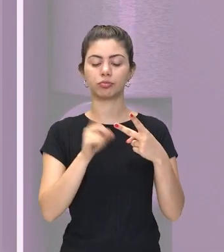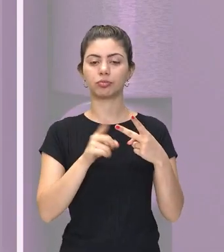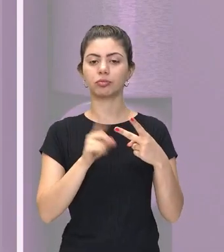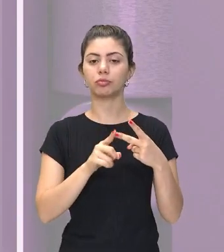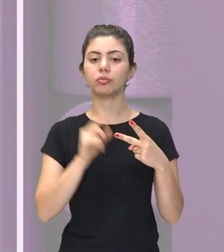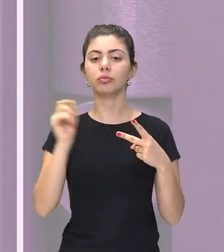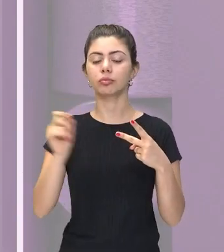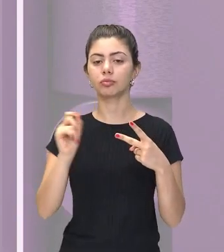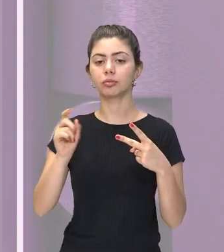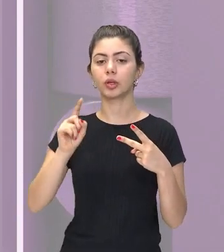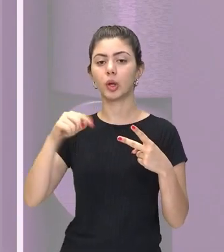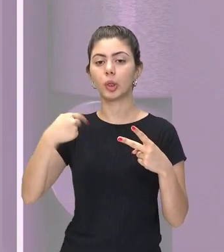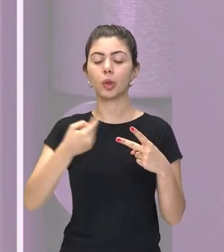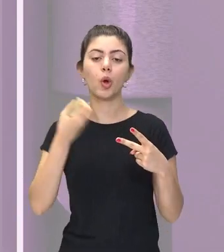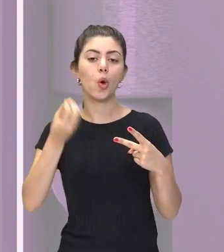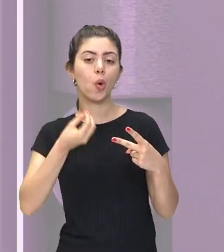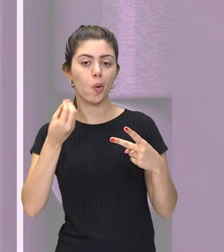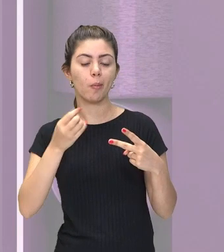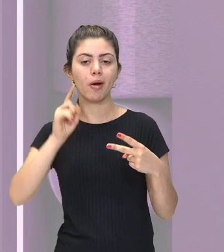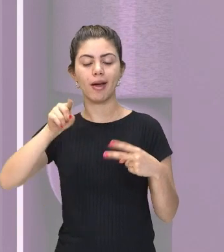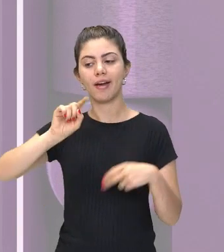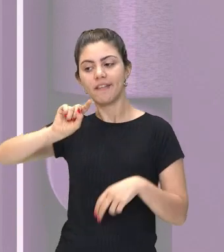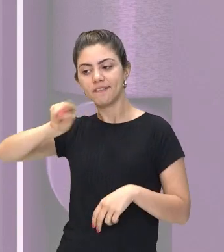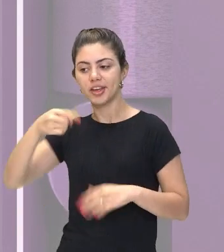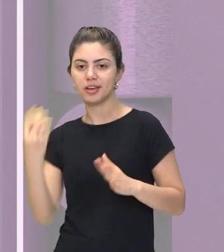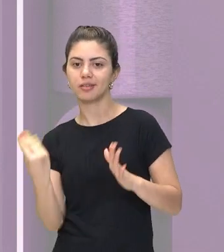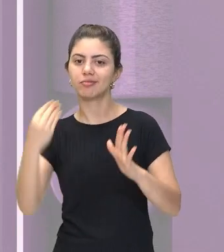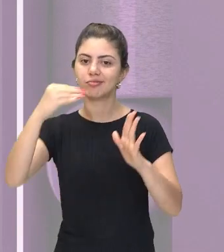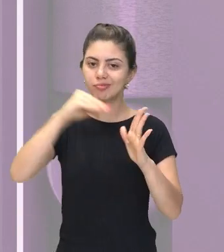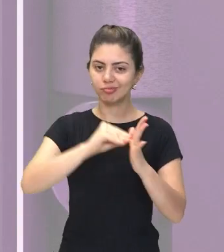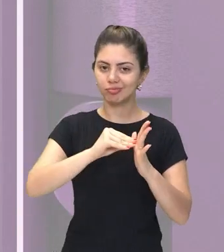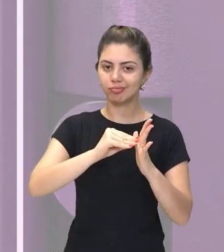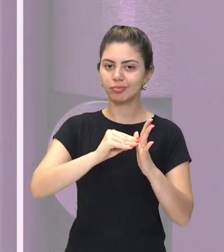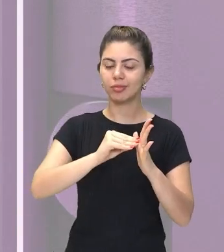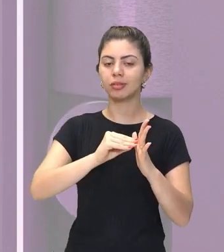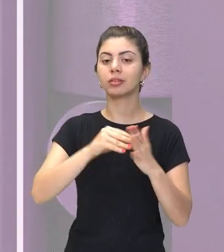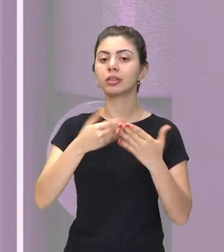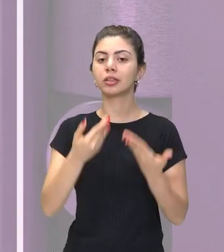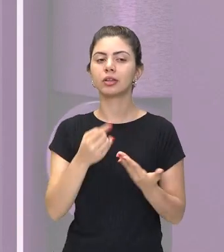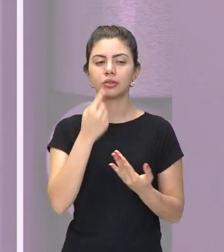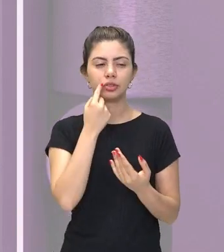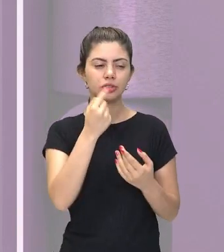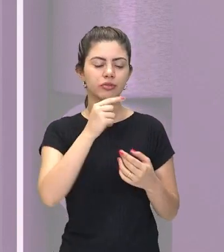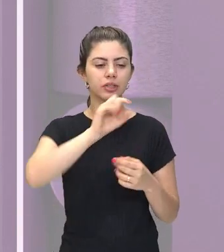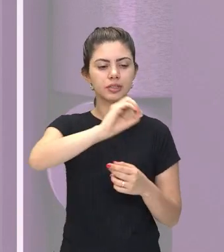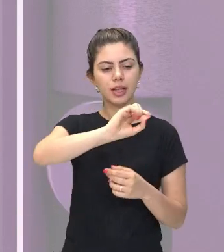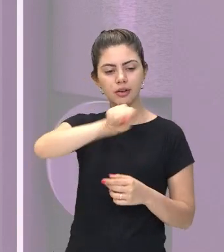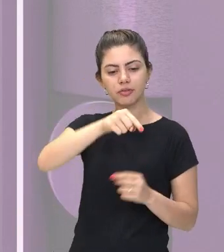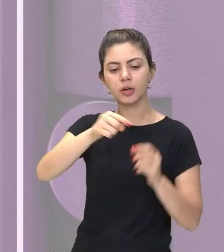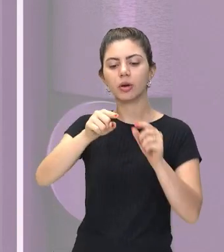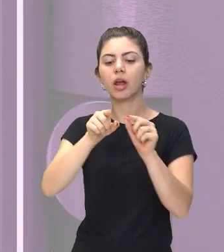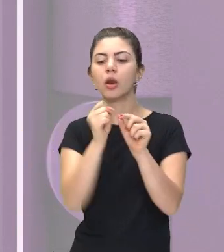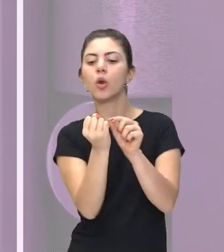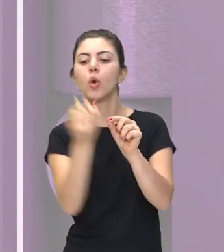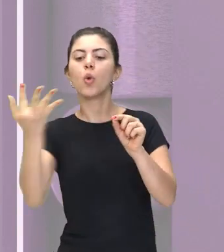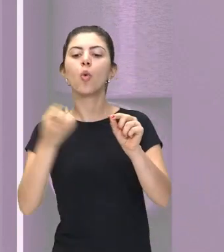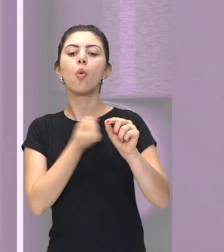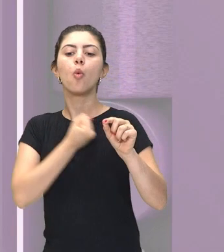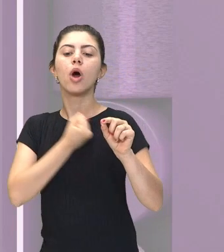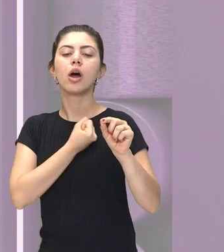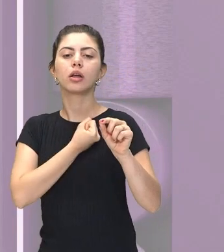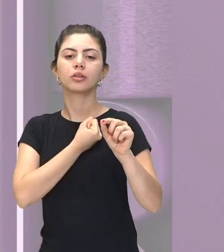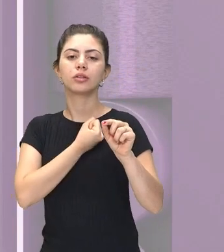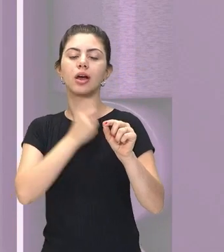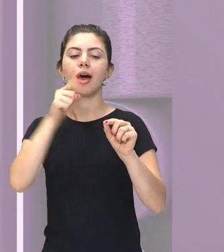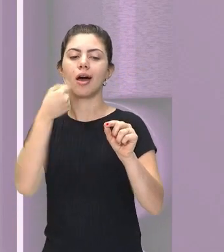gente vai colocar as vírgulas. Então, a gente pega a quantidade de números decimais depois da vírgula do primeiro fator